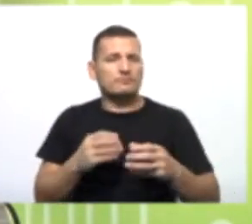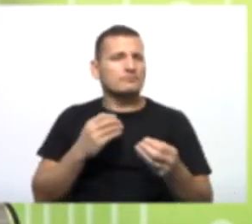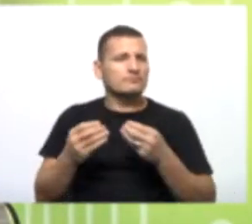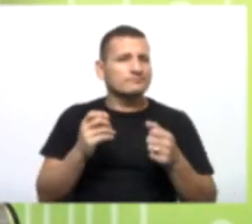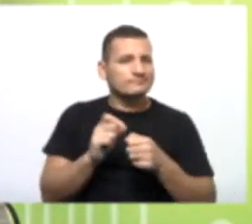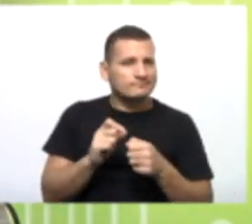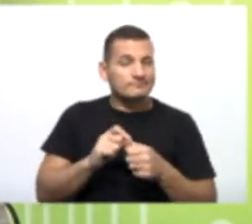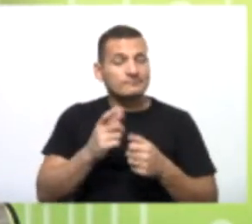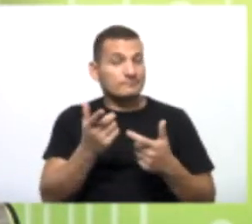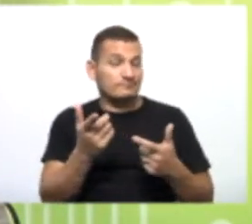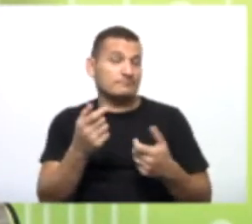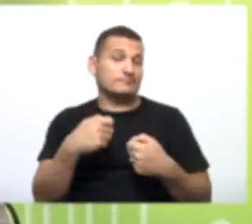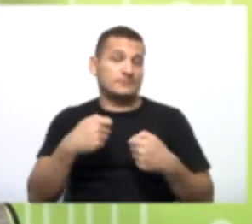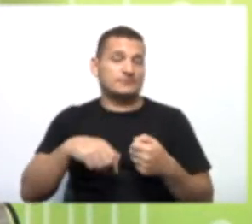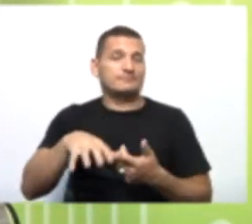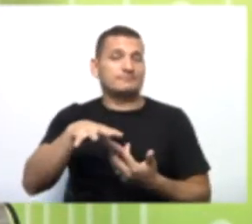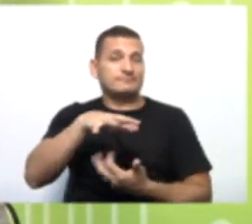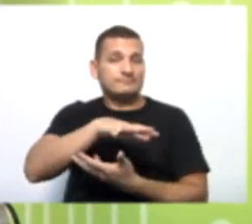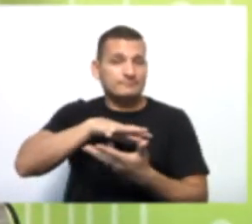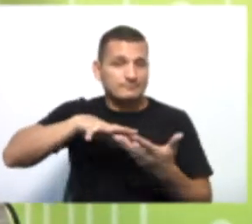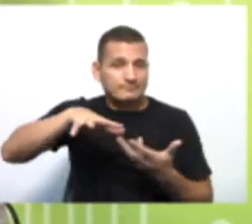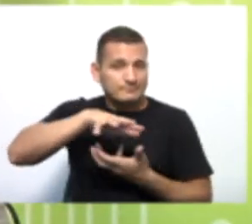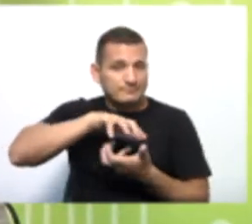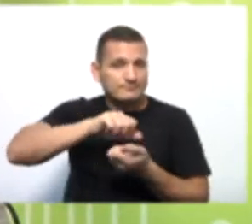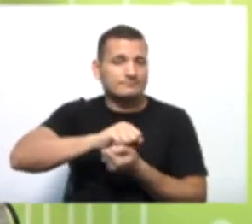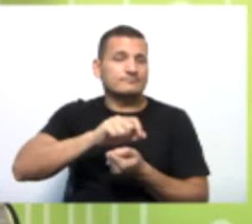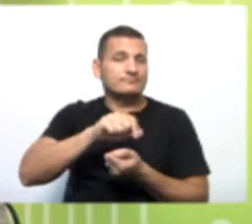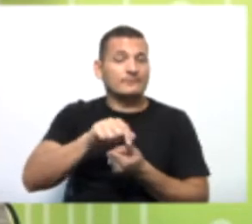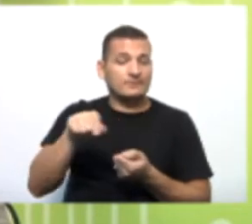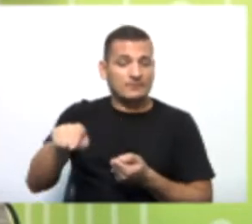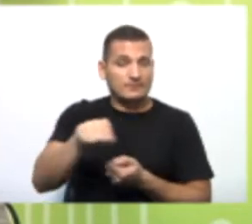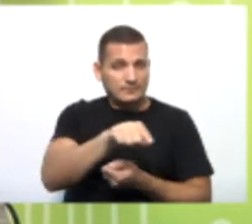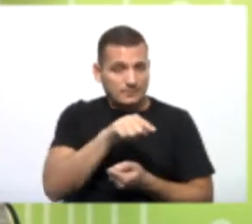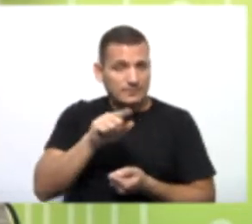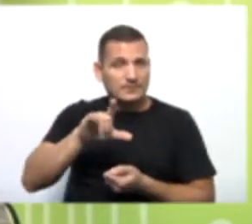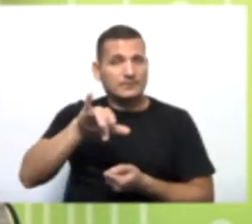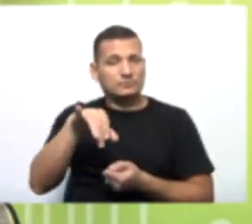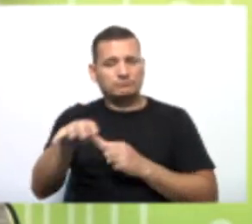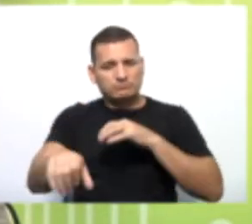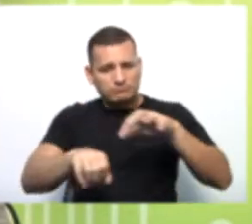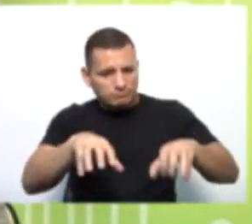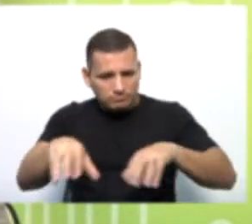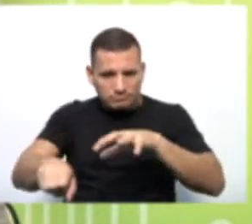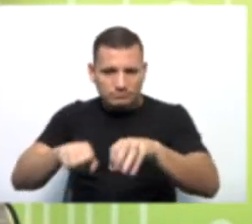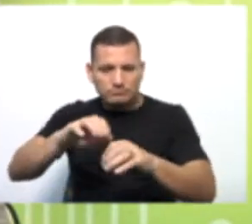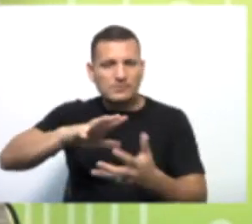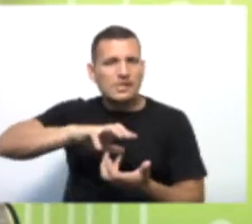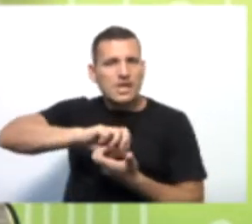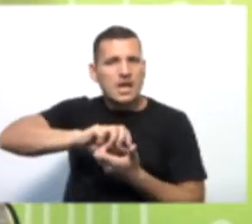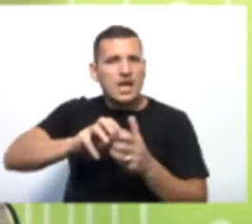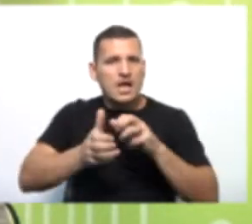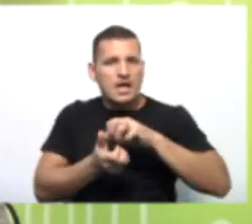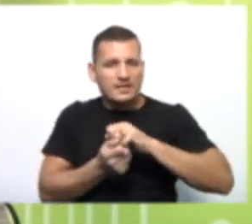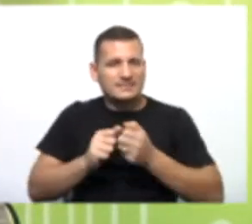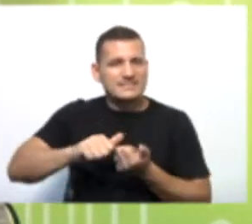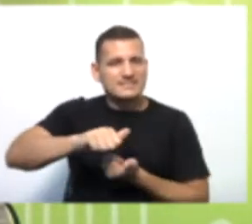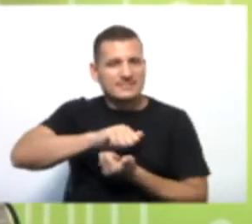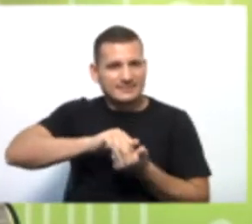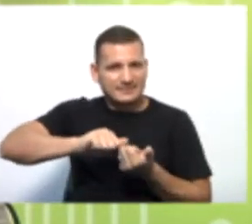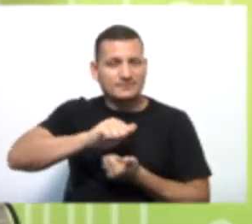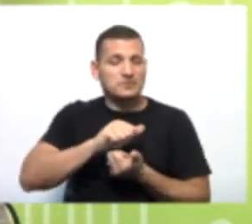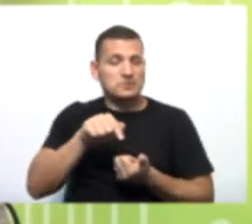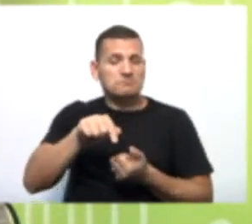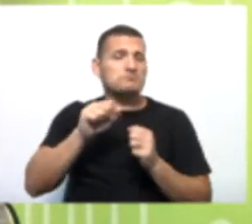Programas de reciclagem, programas de reaproveitamento desse lixo. O lixo também pode ser um produto que pode